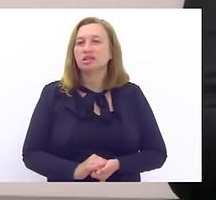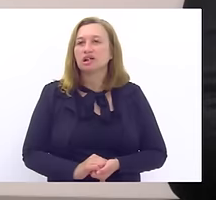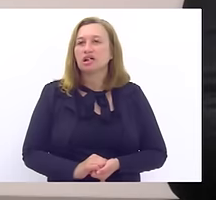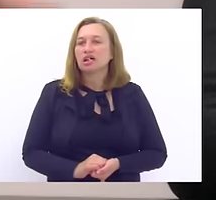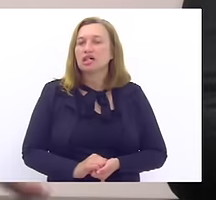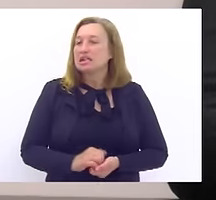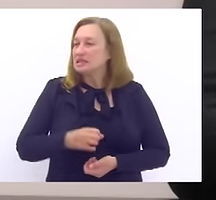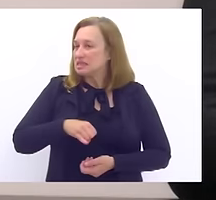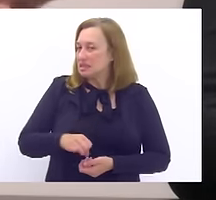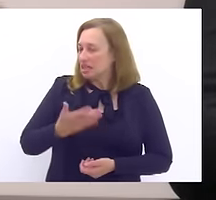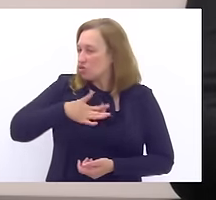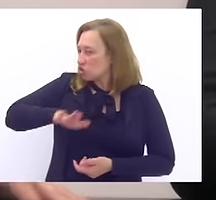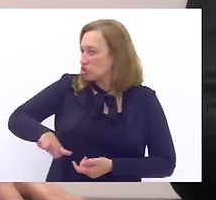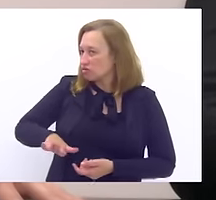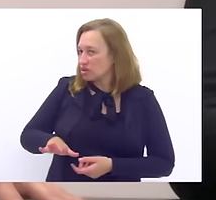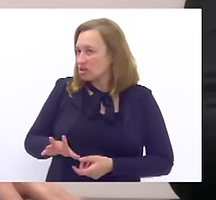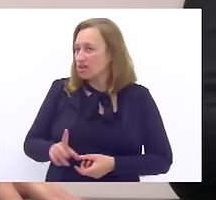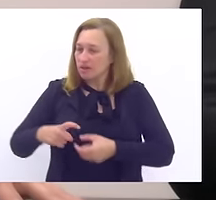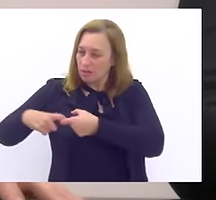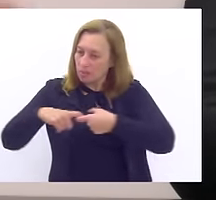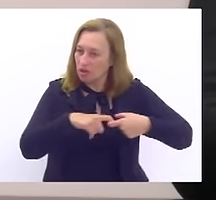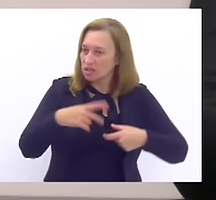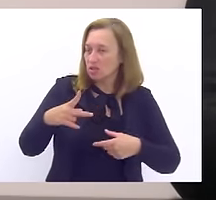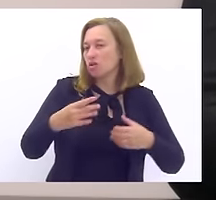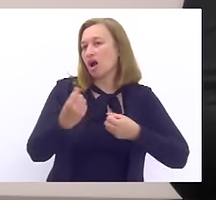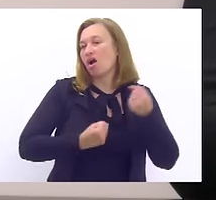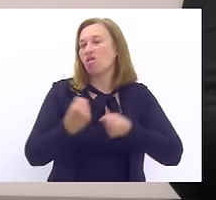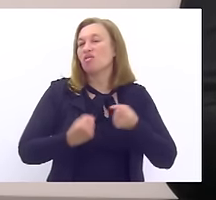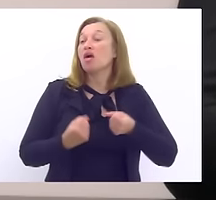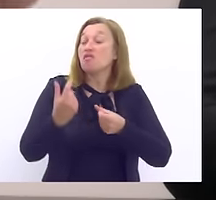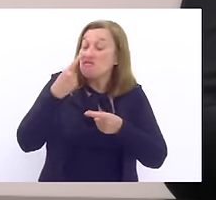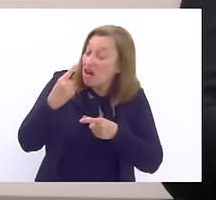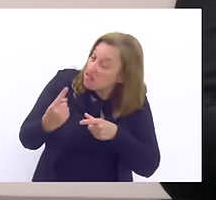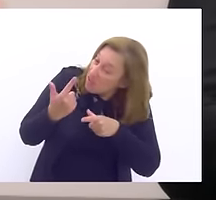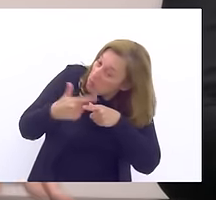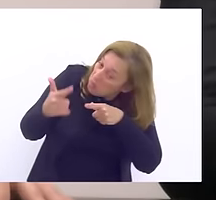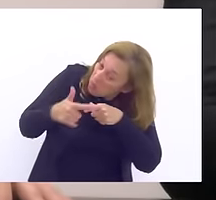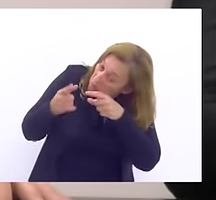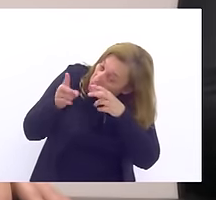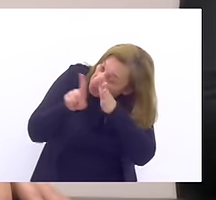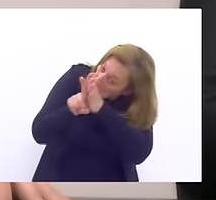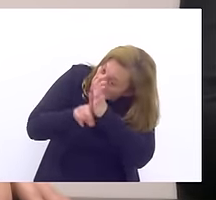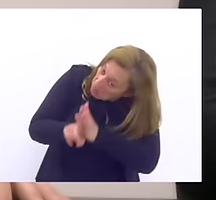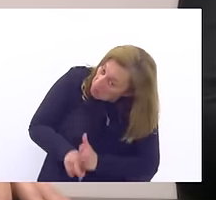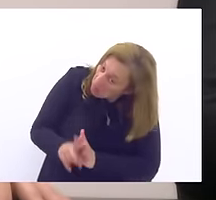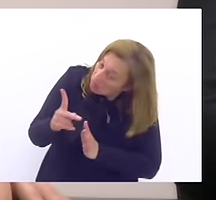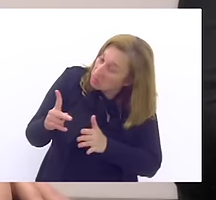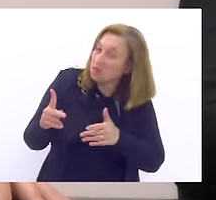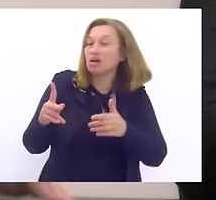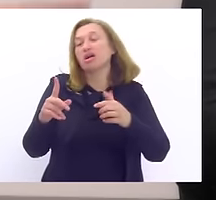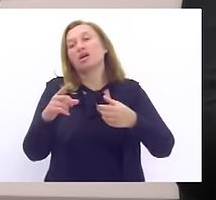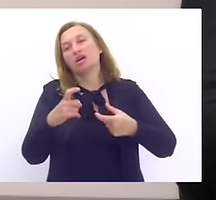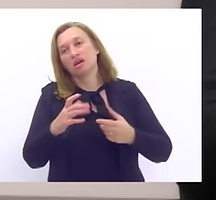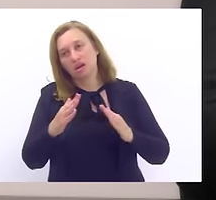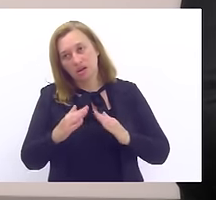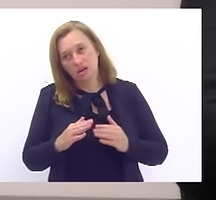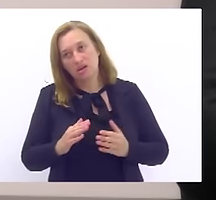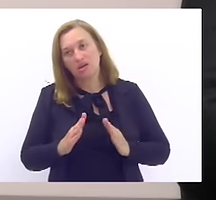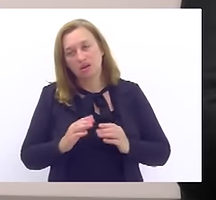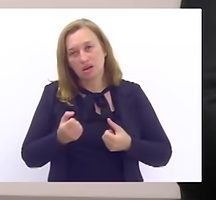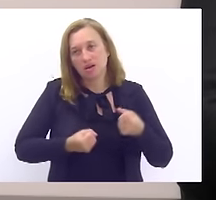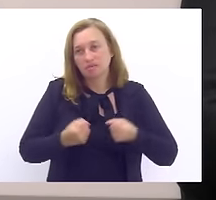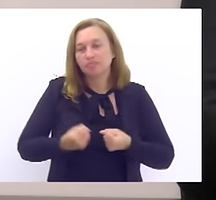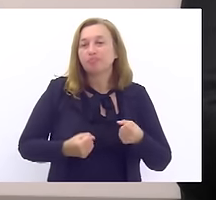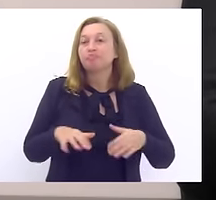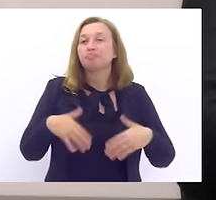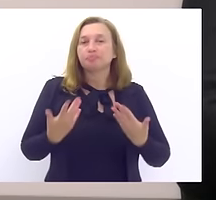ele não for com a tua cara ele vai rebocar tua casa vai dar um jeito de rebocar teu carro ele vai achar um problema no teu carro para rebocar o teu carro aí o presidente eu